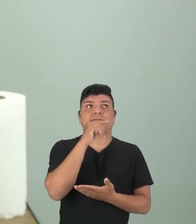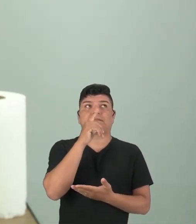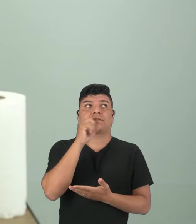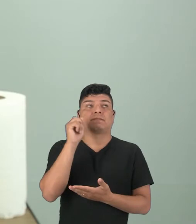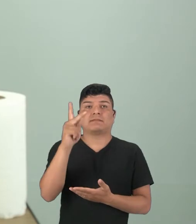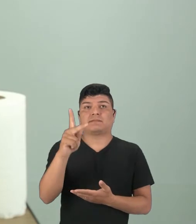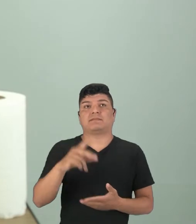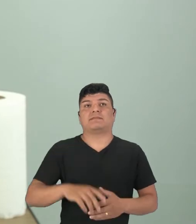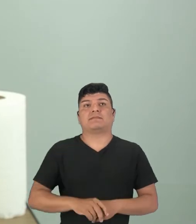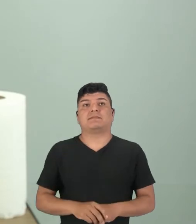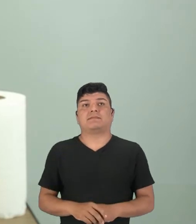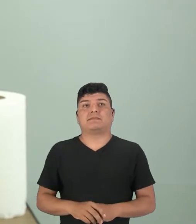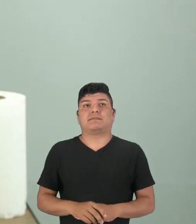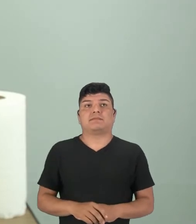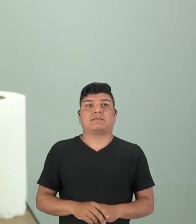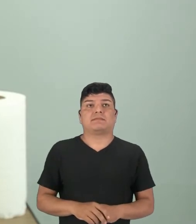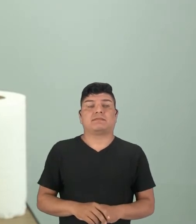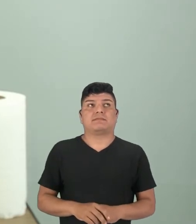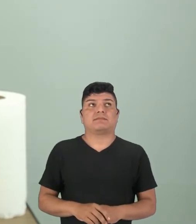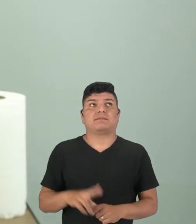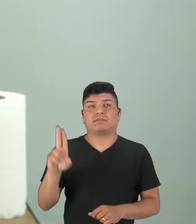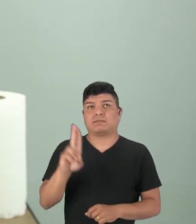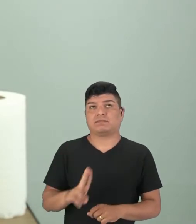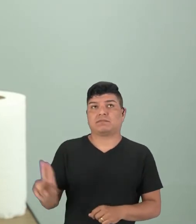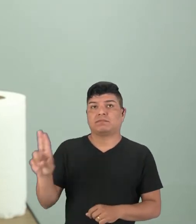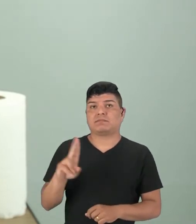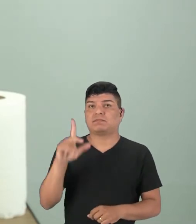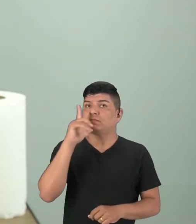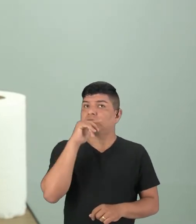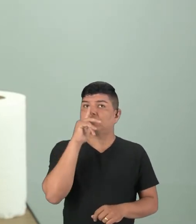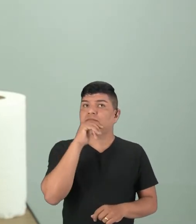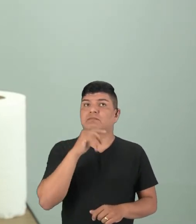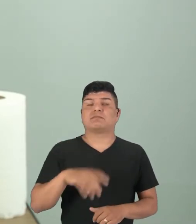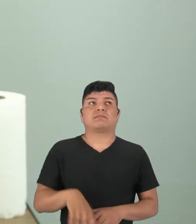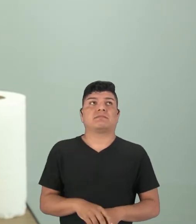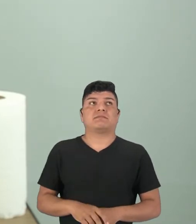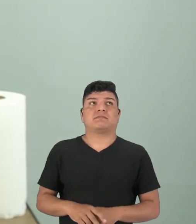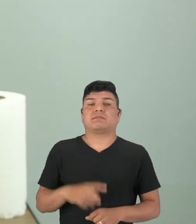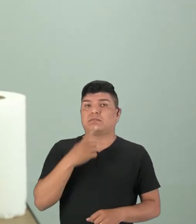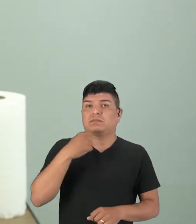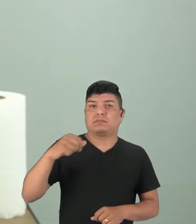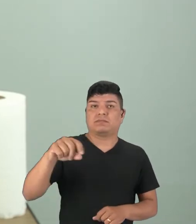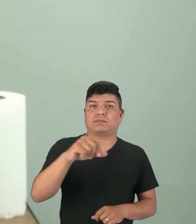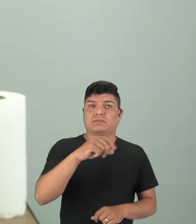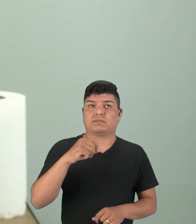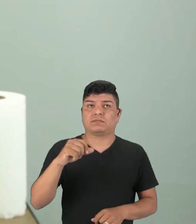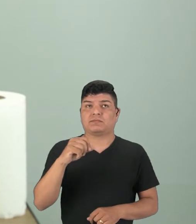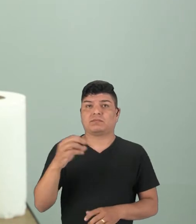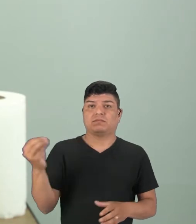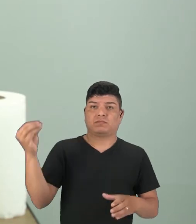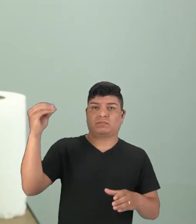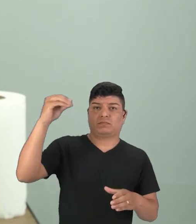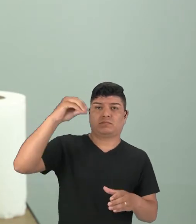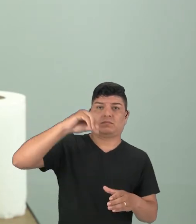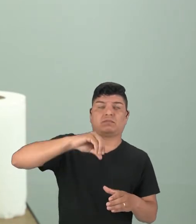ok? Eu vou usar aqui a água e o sal. Eu vou colocar aqui,